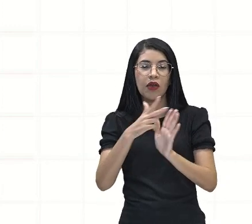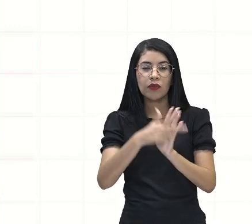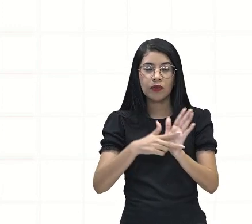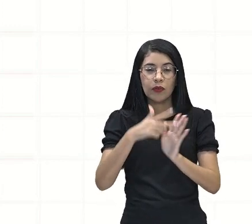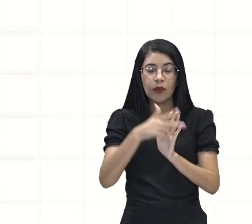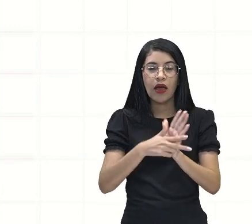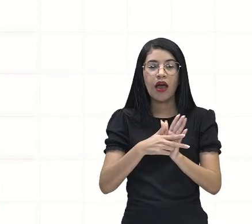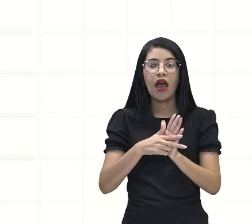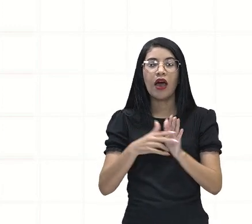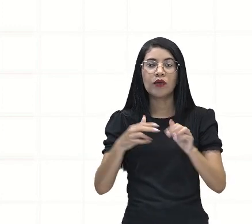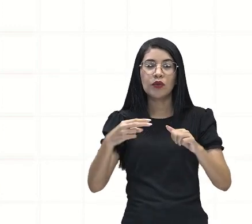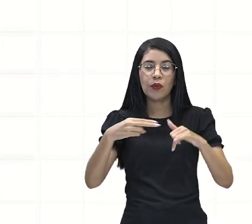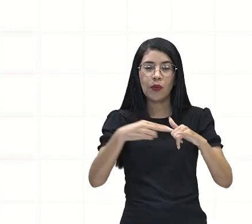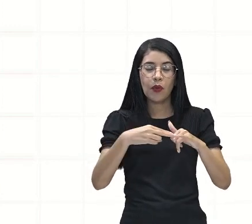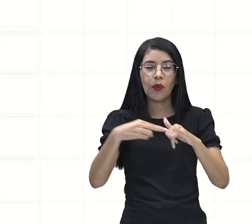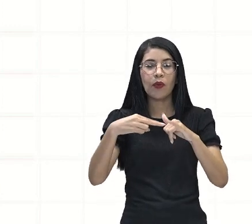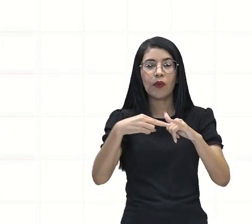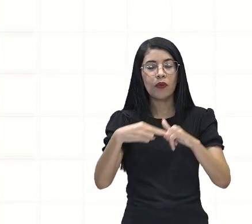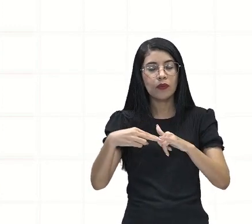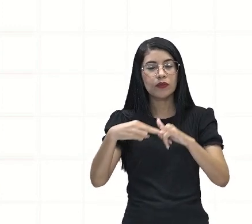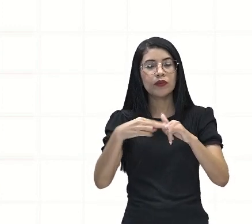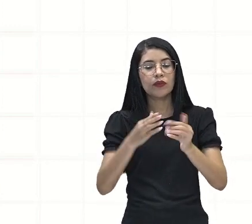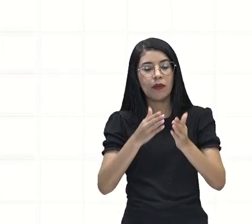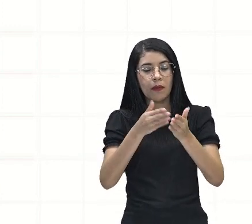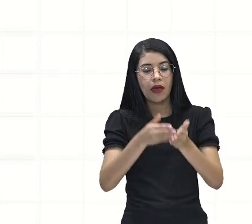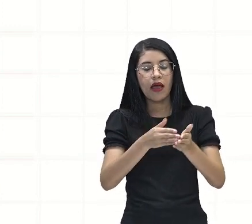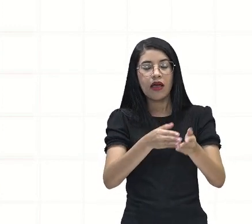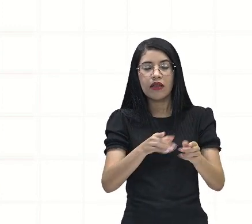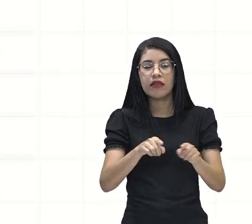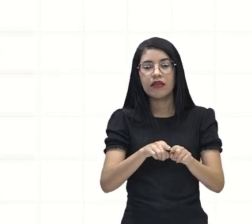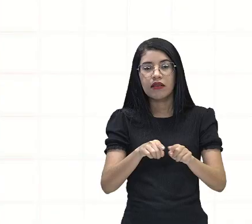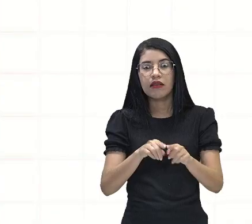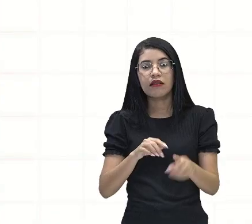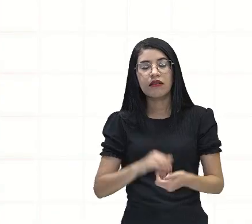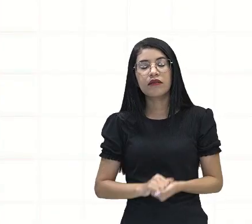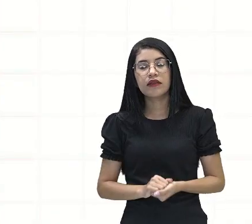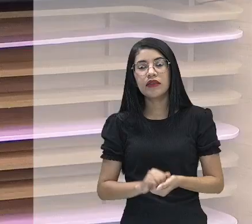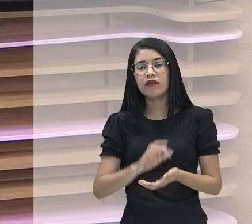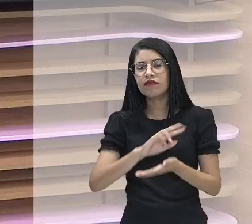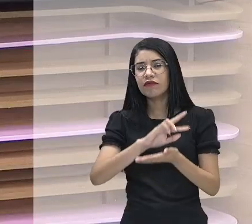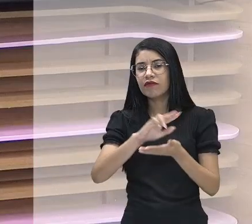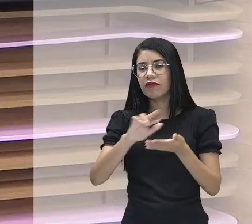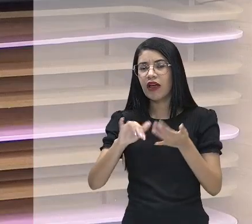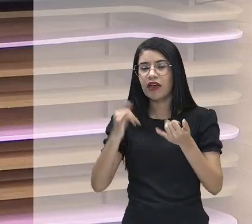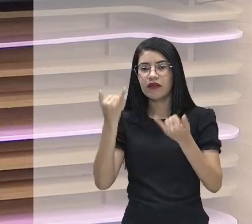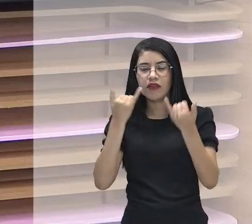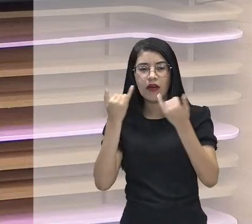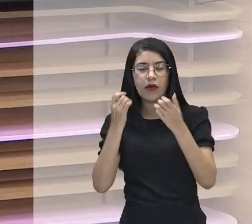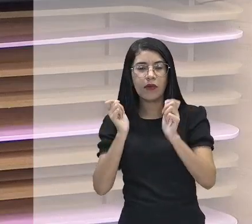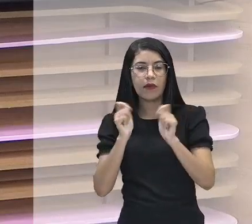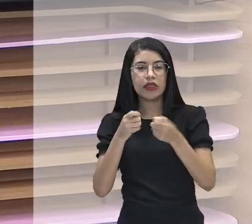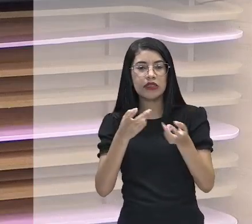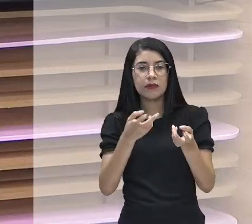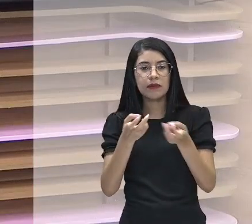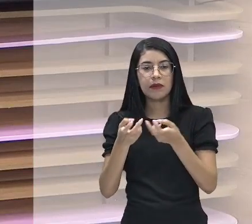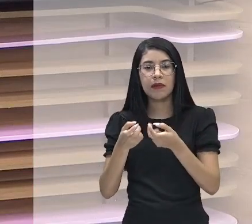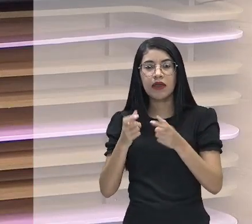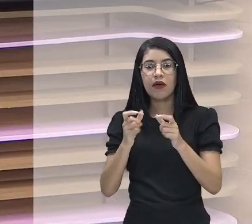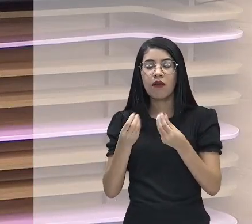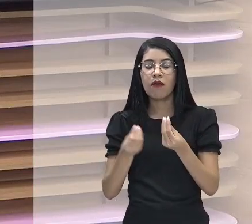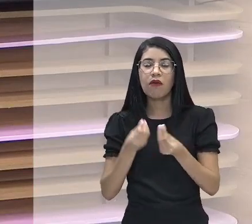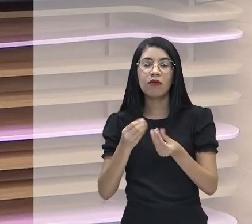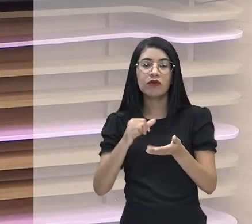portos marítimos os portos fluviais né então várias informações a gente pode estar observando